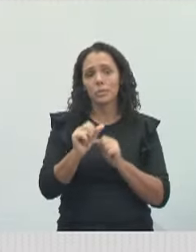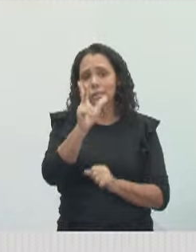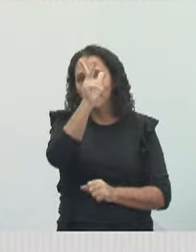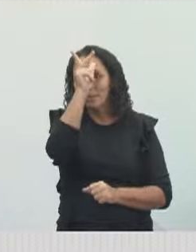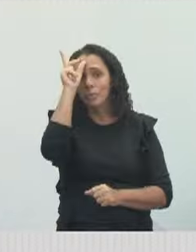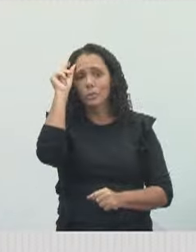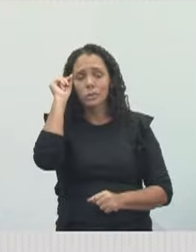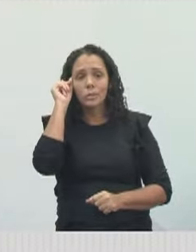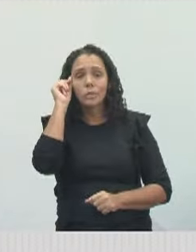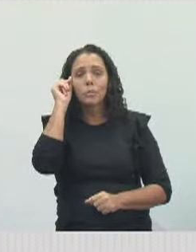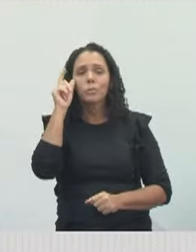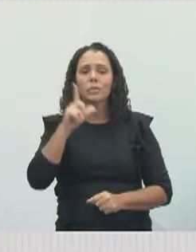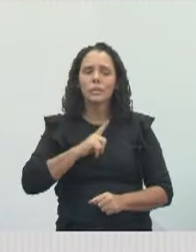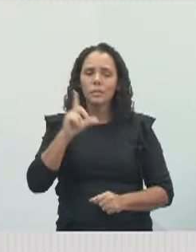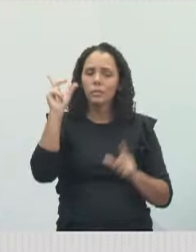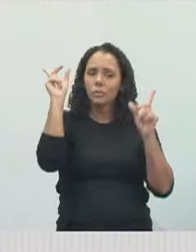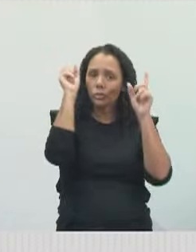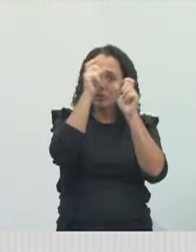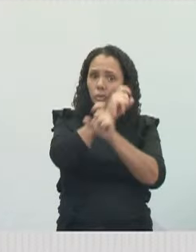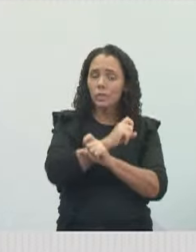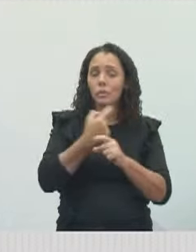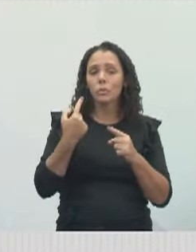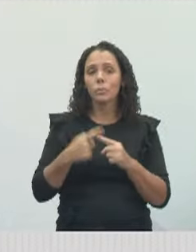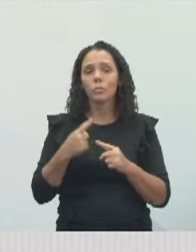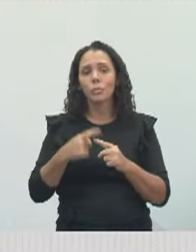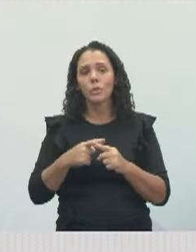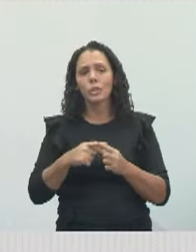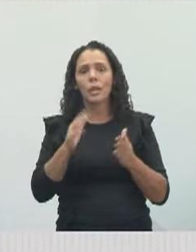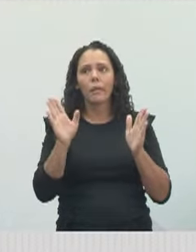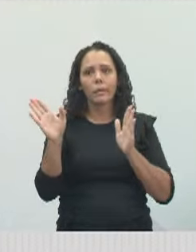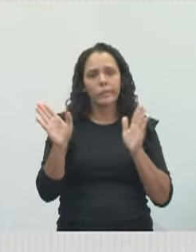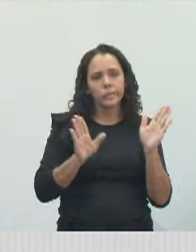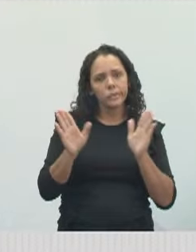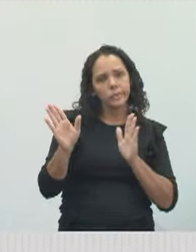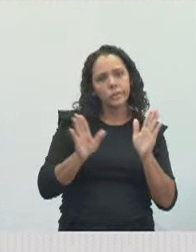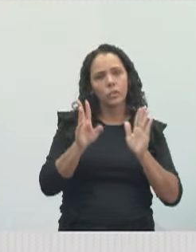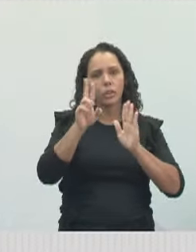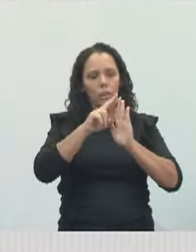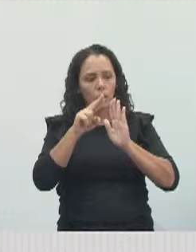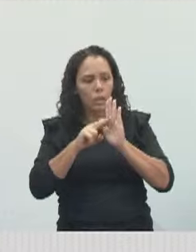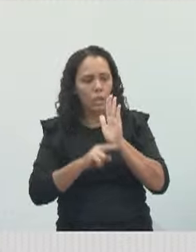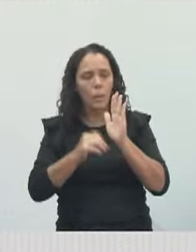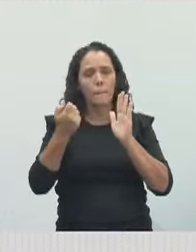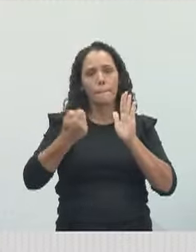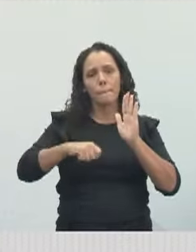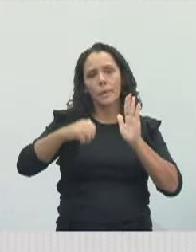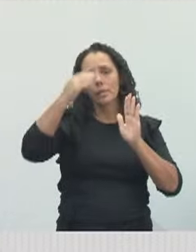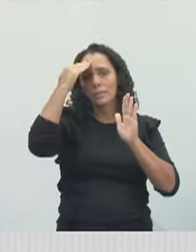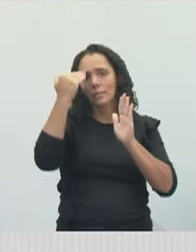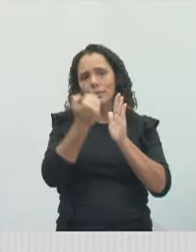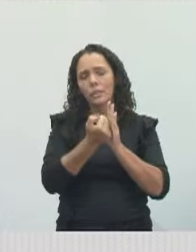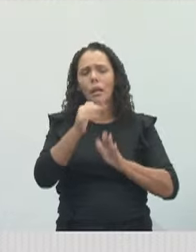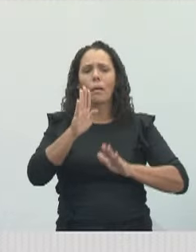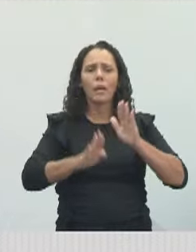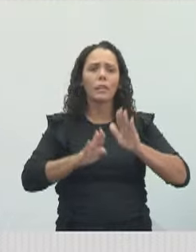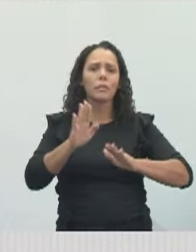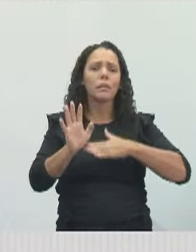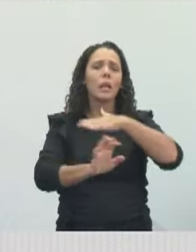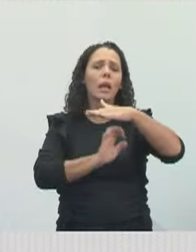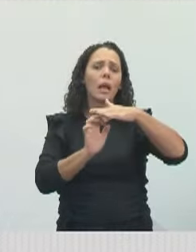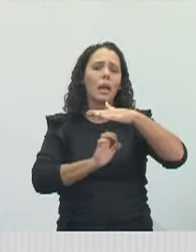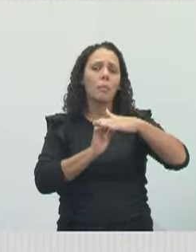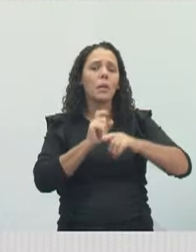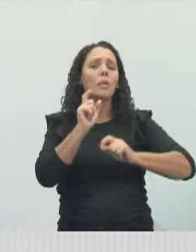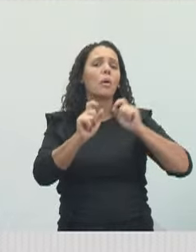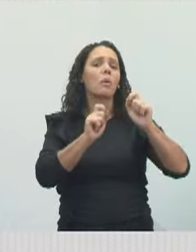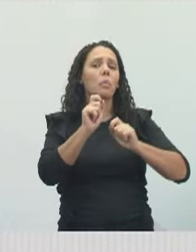enfrenta justamente por conta disso, né? O problema é as licitações, muitas vezes a gente não sabe da onde é a empresa, se a empresa é idônea ou não, se